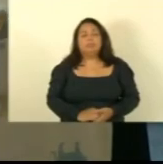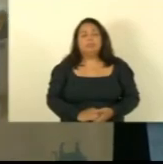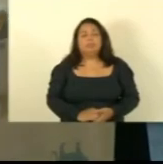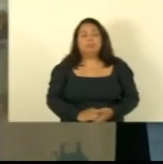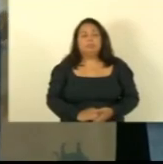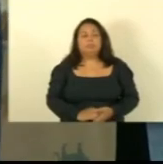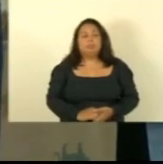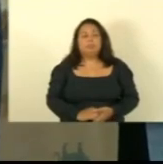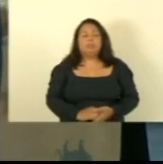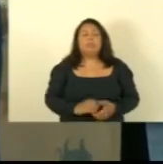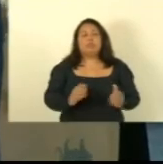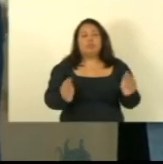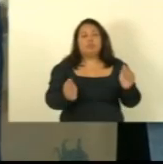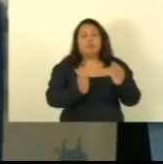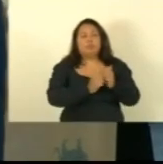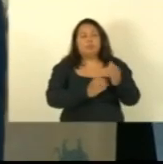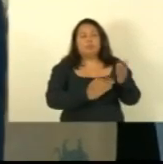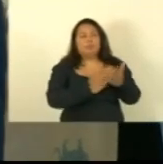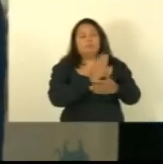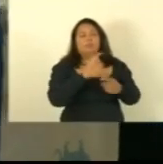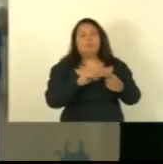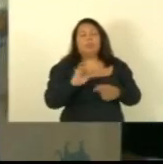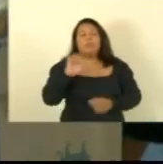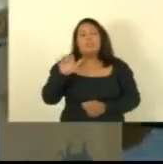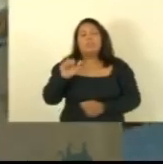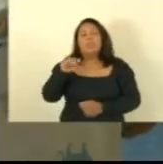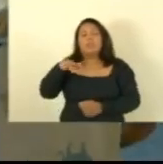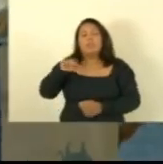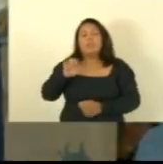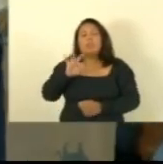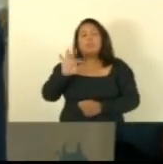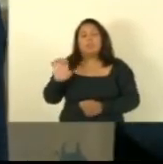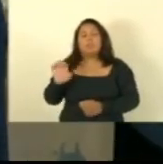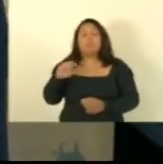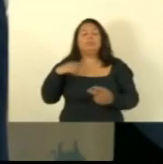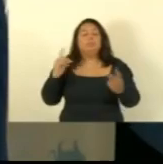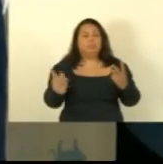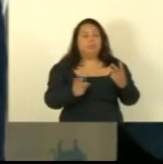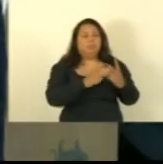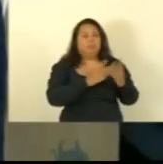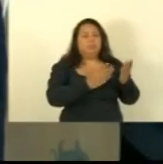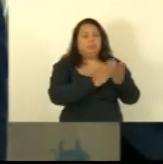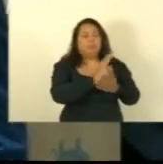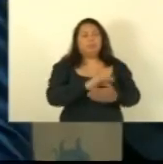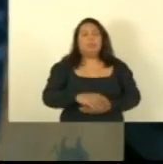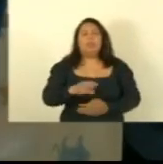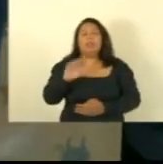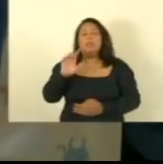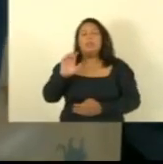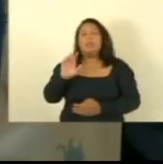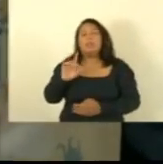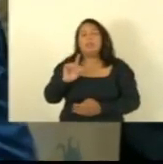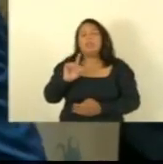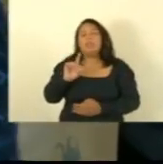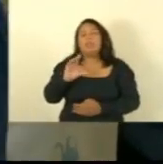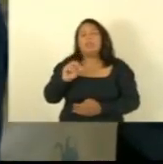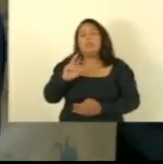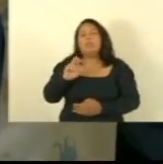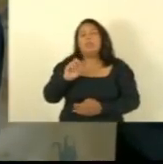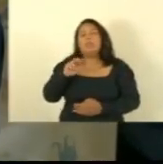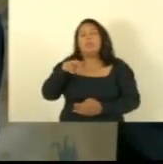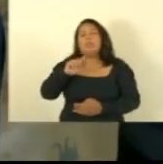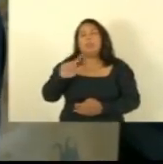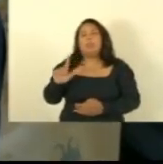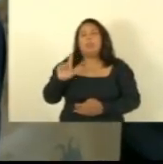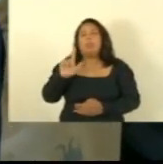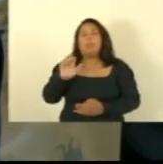Deputado Alan com relator. Deputada Janete de Sá. Deputada Janete com relator. Deputada Raquel Lessa. Também está